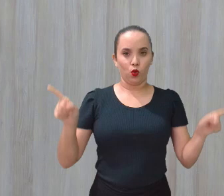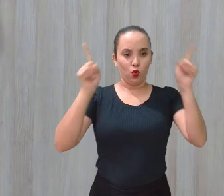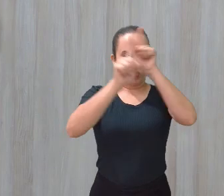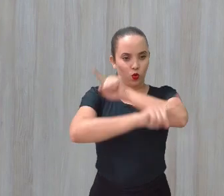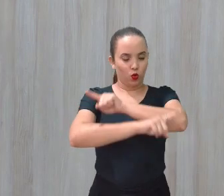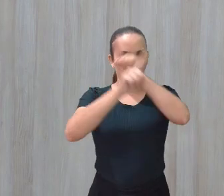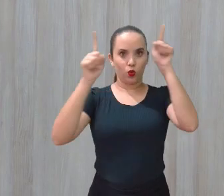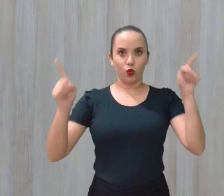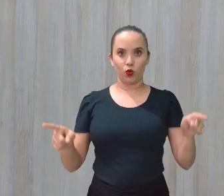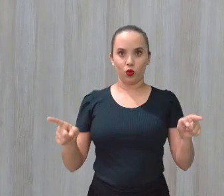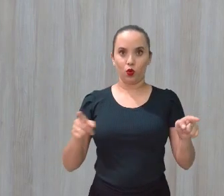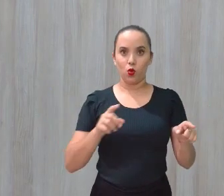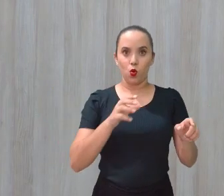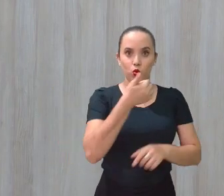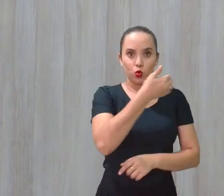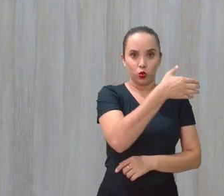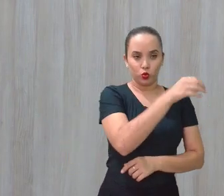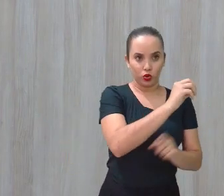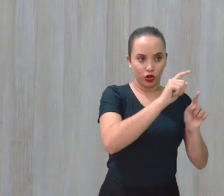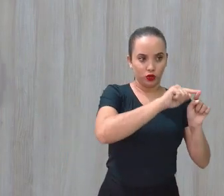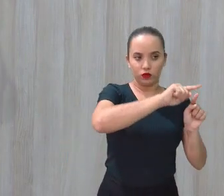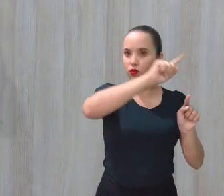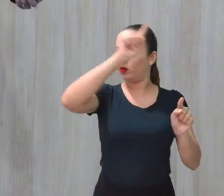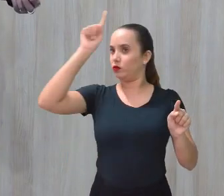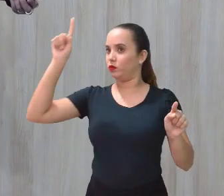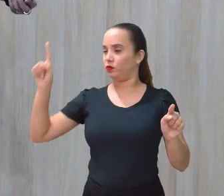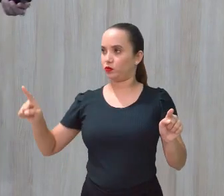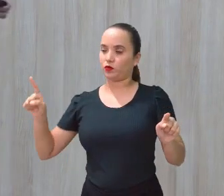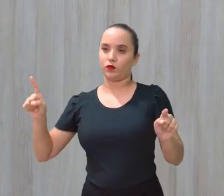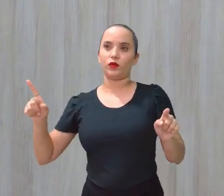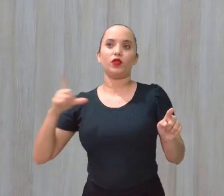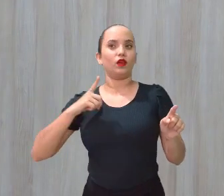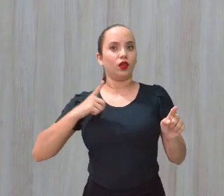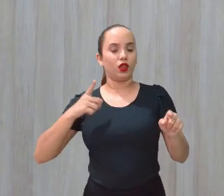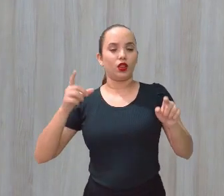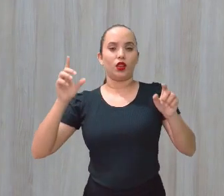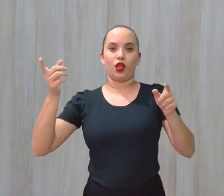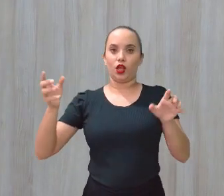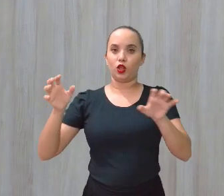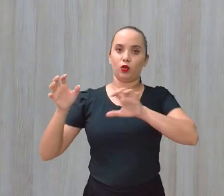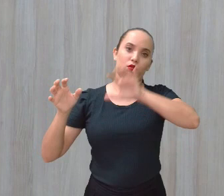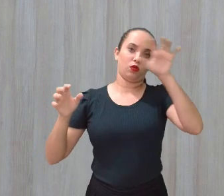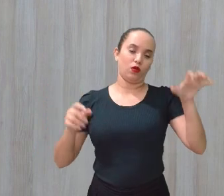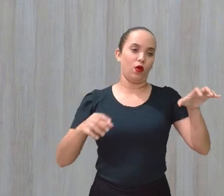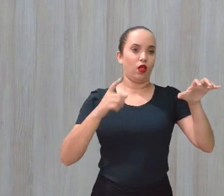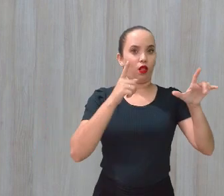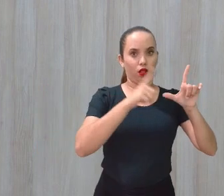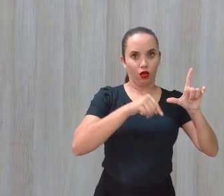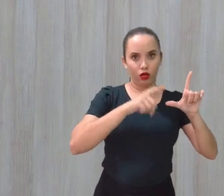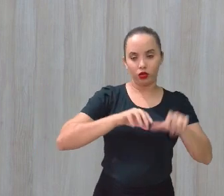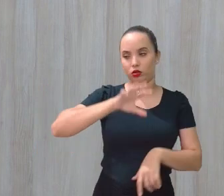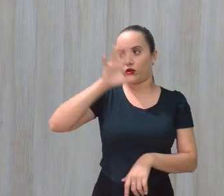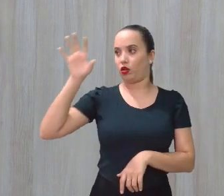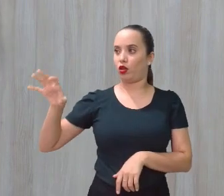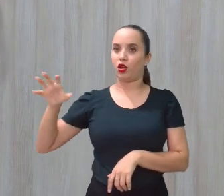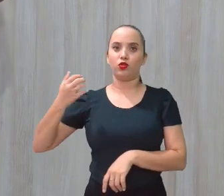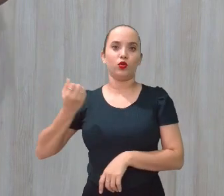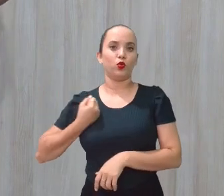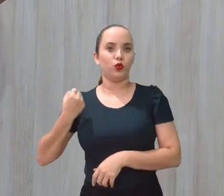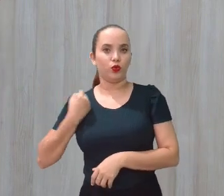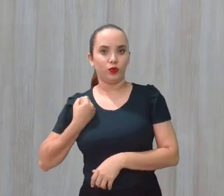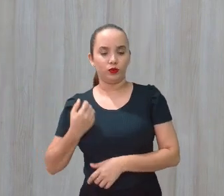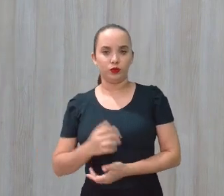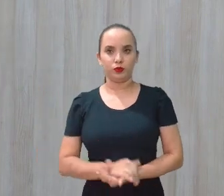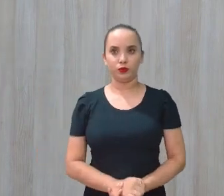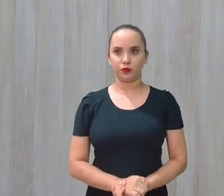10 para o lado direito, ficando com as letras do lado esquerdo e os números do lado direito. Fazendo isso,